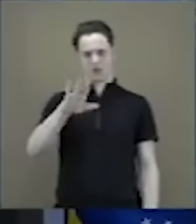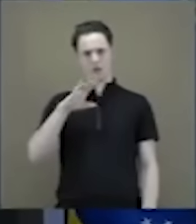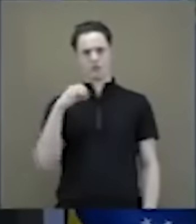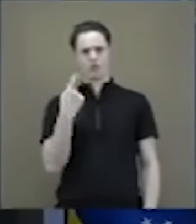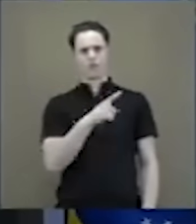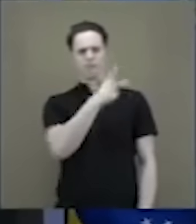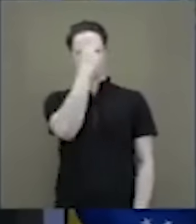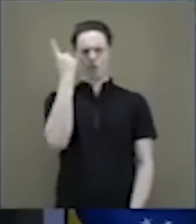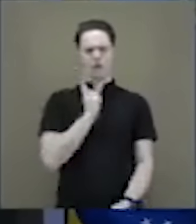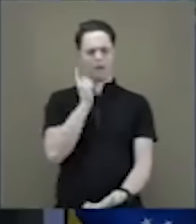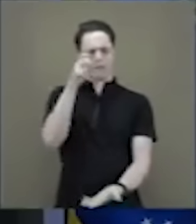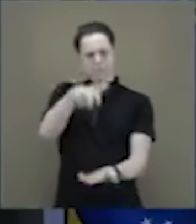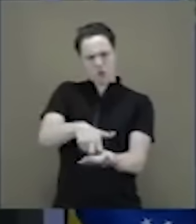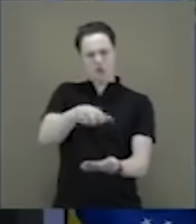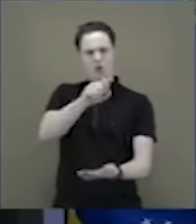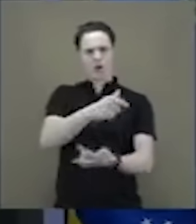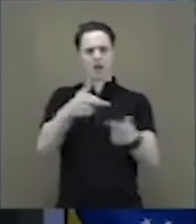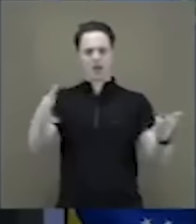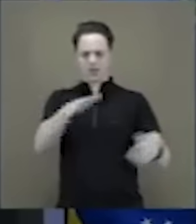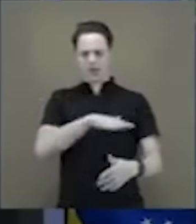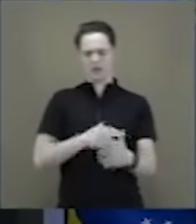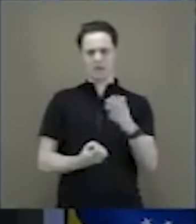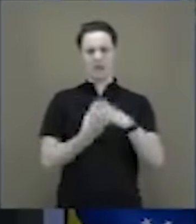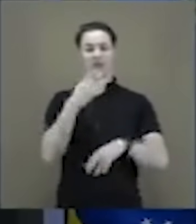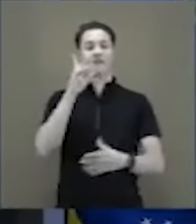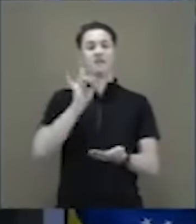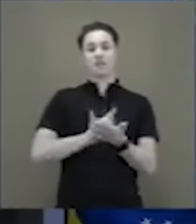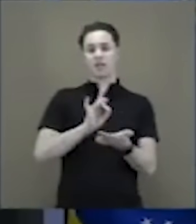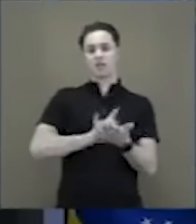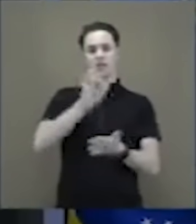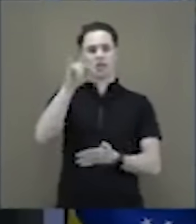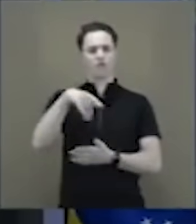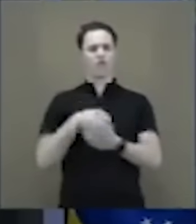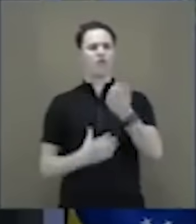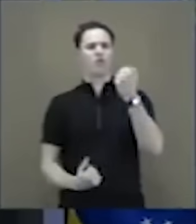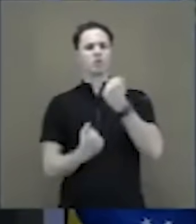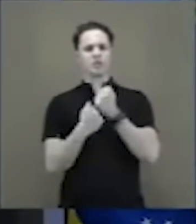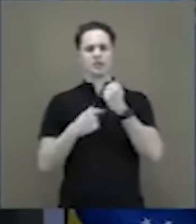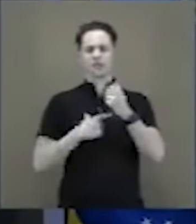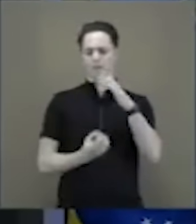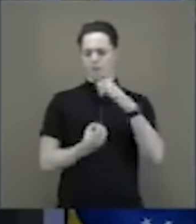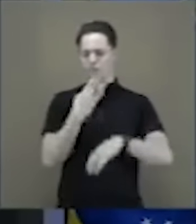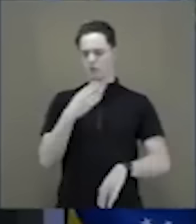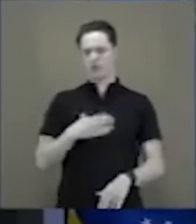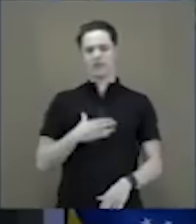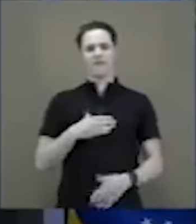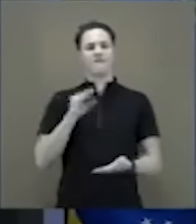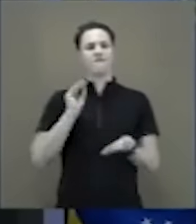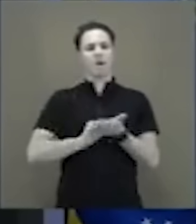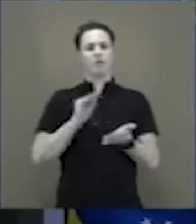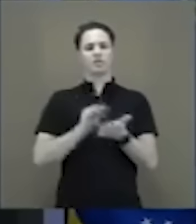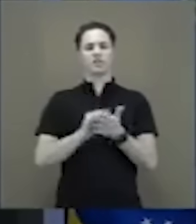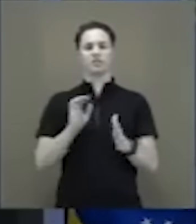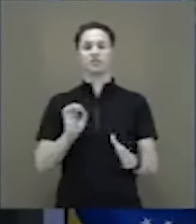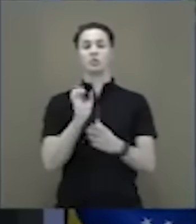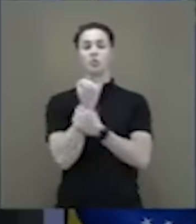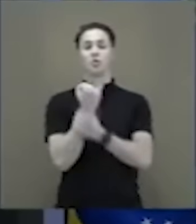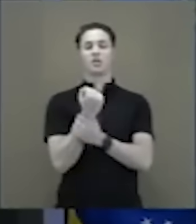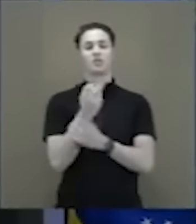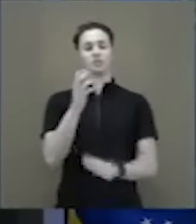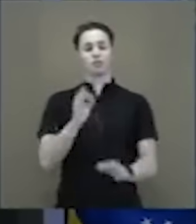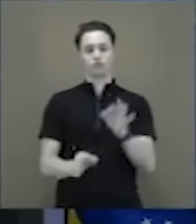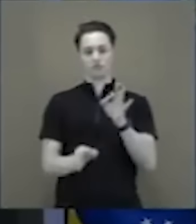punir a propriedade da terra produtiva, está, na verdade, fortalecendo a produção da insegurança jurídica,